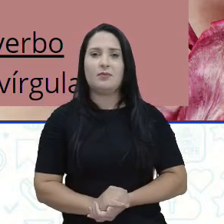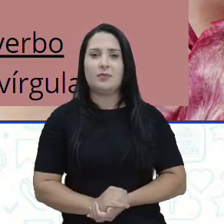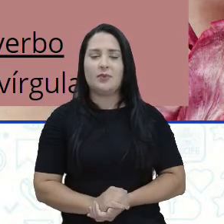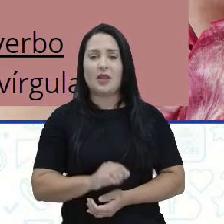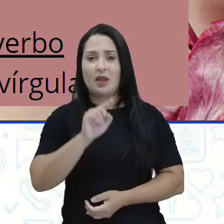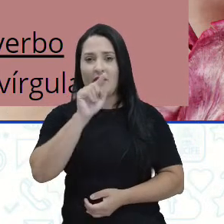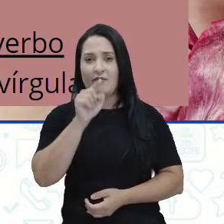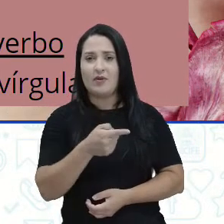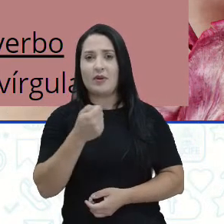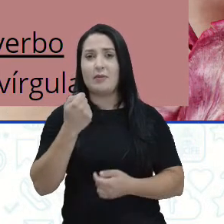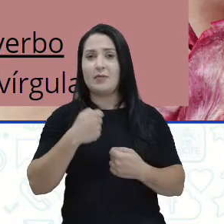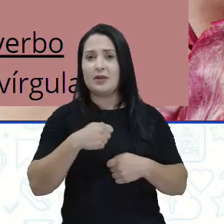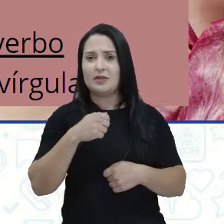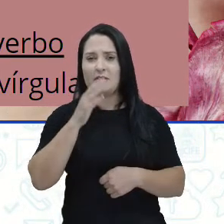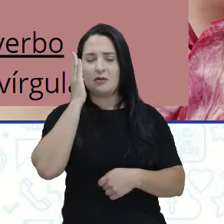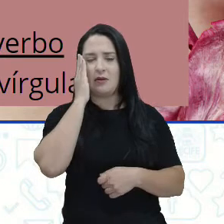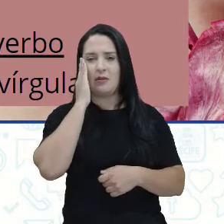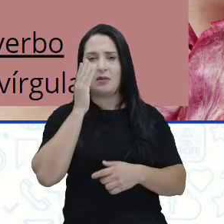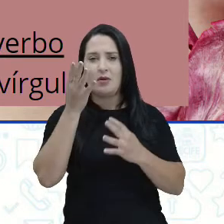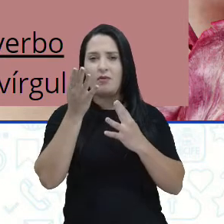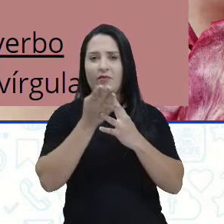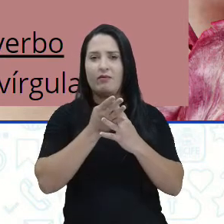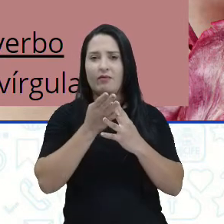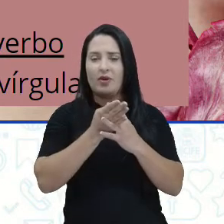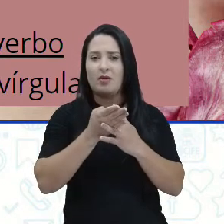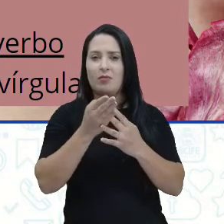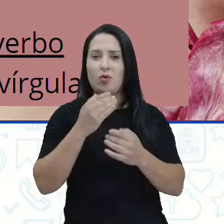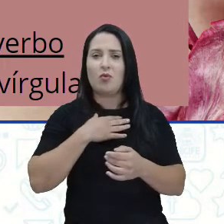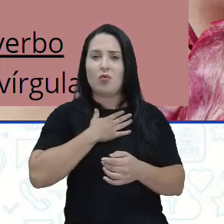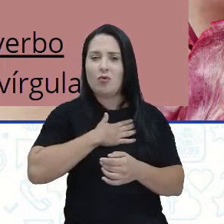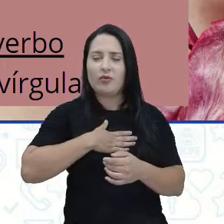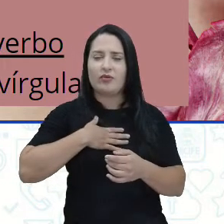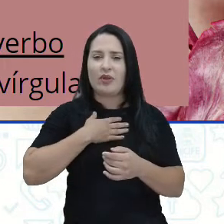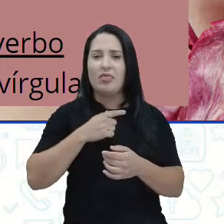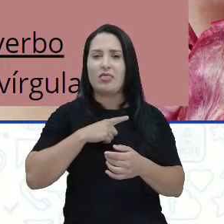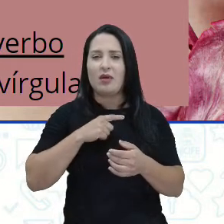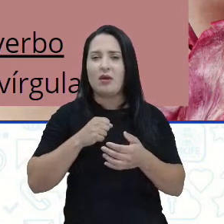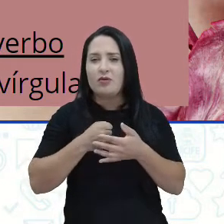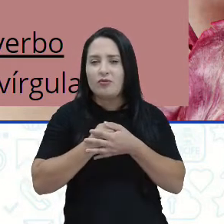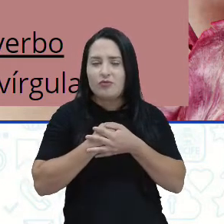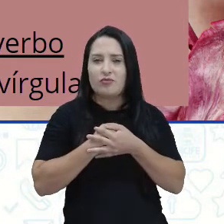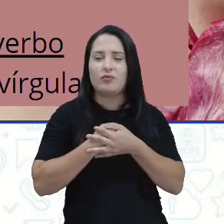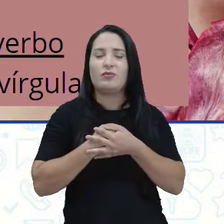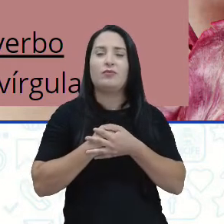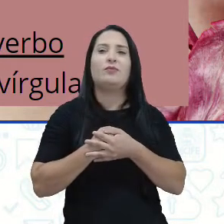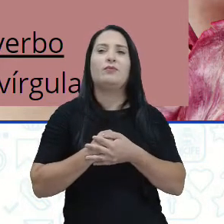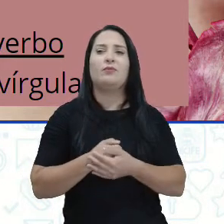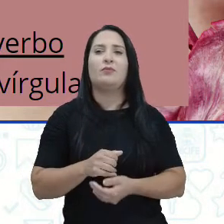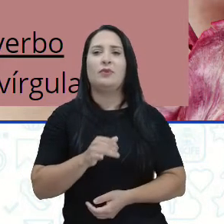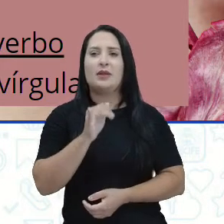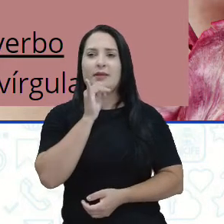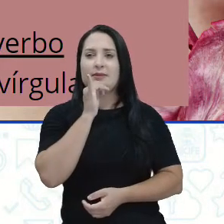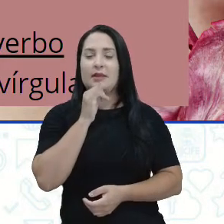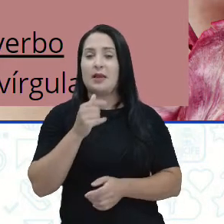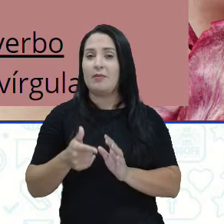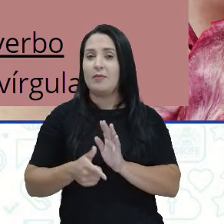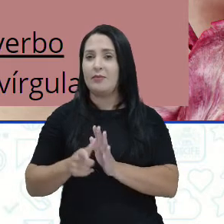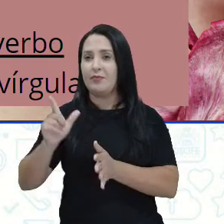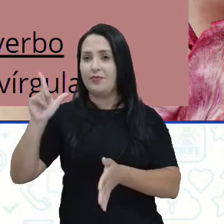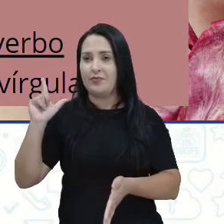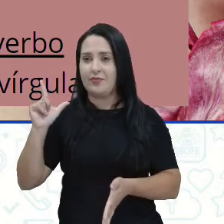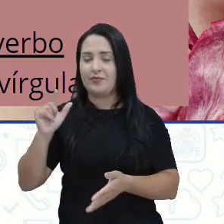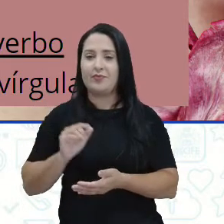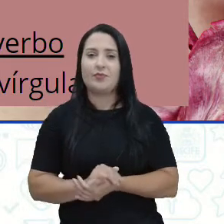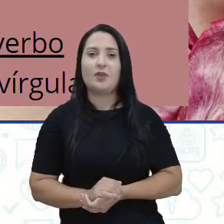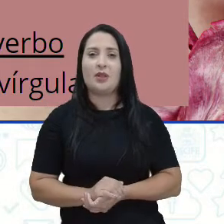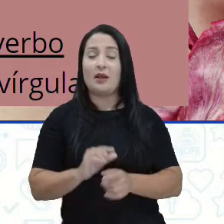ele deve ler o verbo gostar, que está implícito, escondidinho. Joia? Ó, no exemplo anterior, a